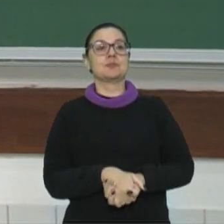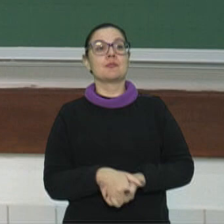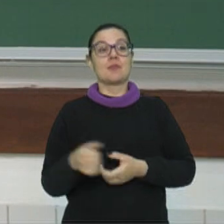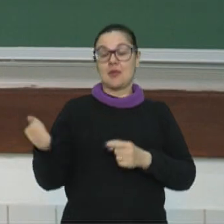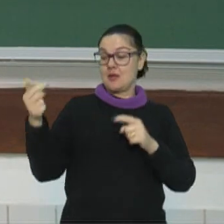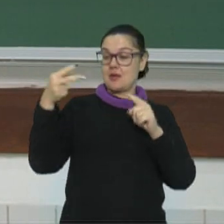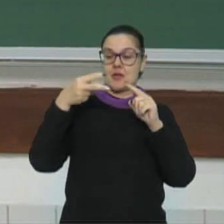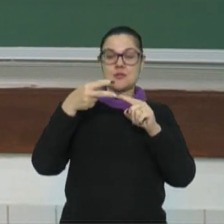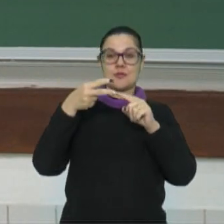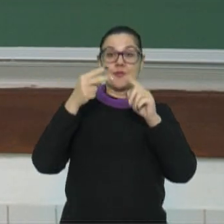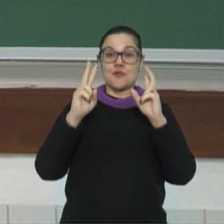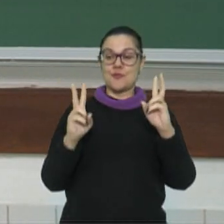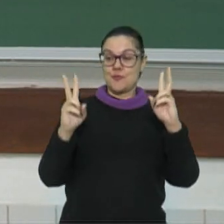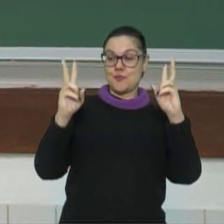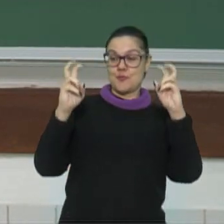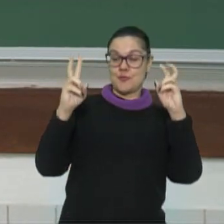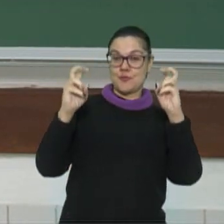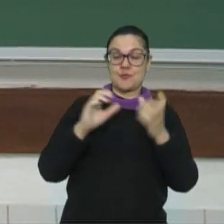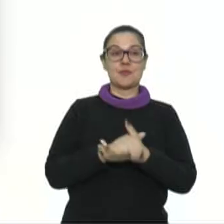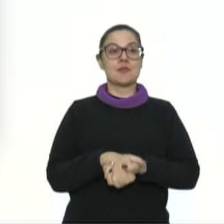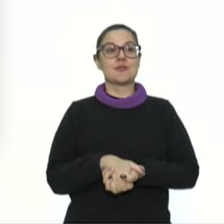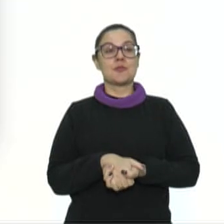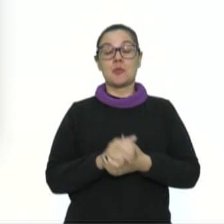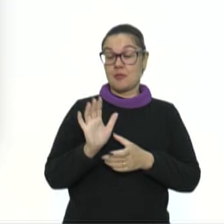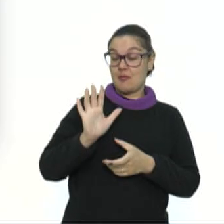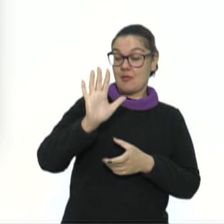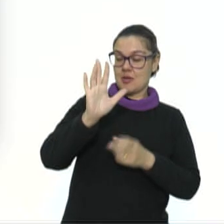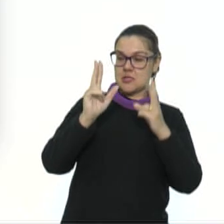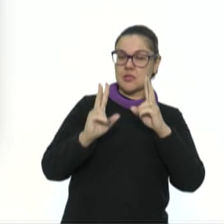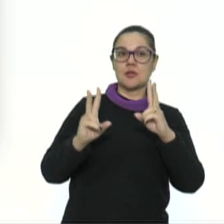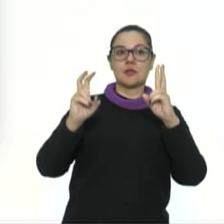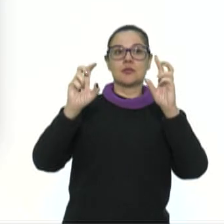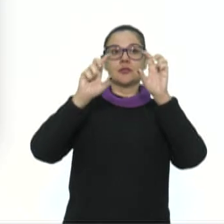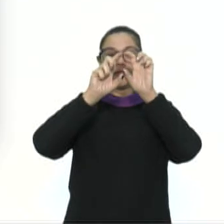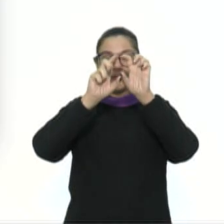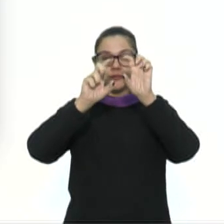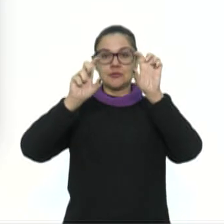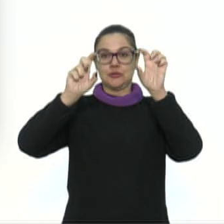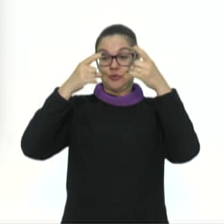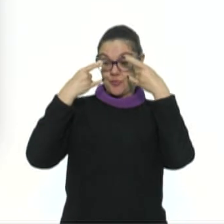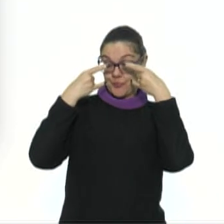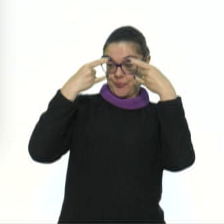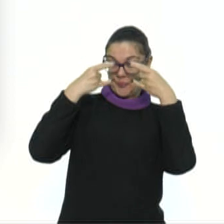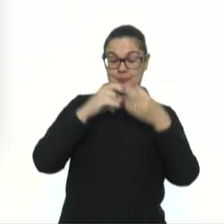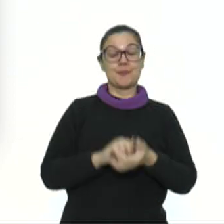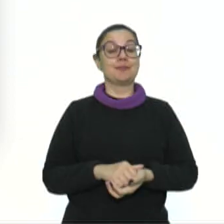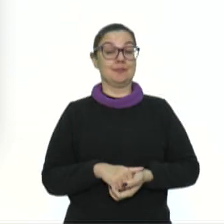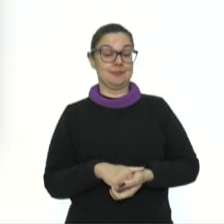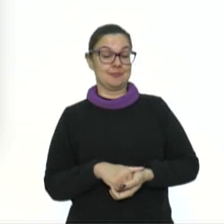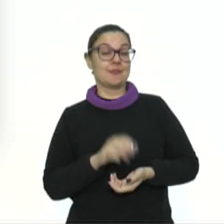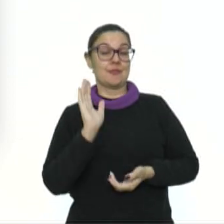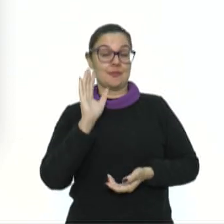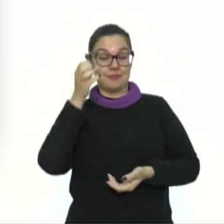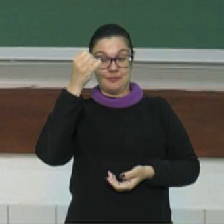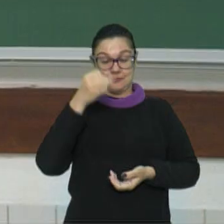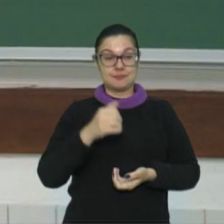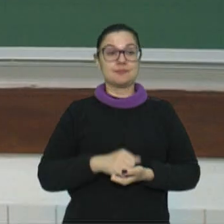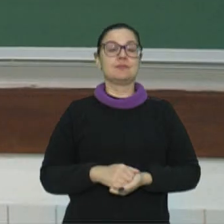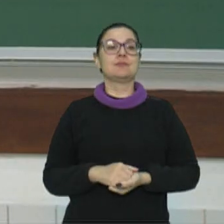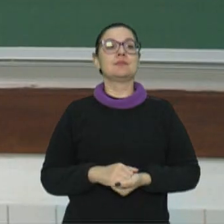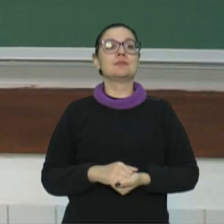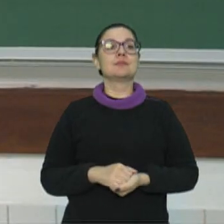Segunda coisa, tem o título. Nessa reportagem nós temos um título destacado, né? Que a gente já falou sobre esse